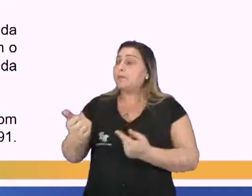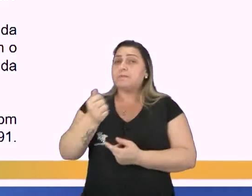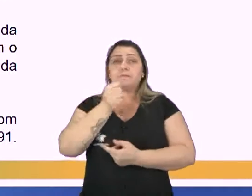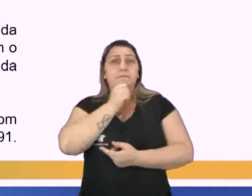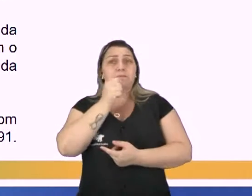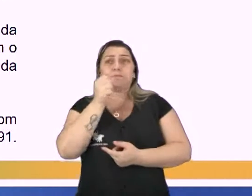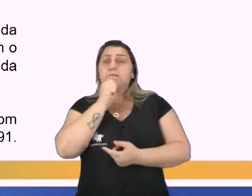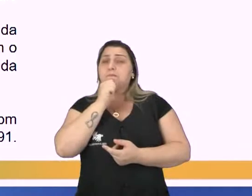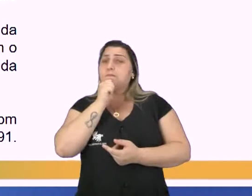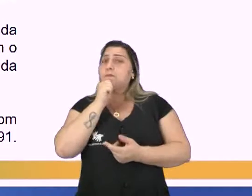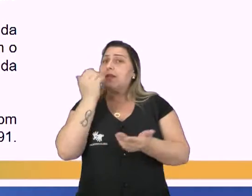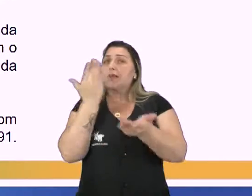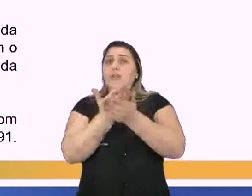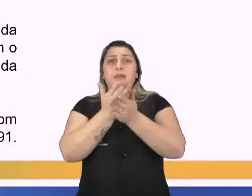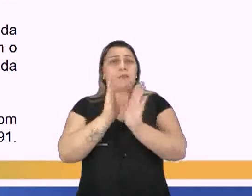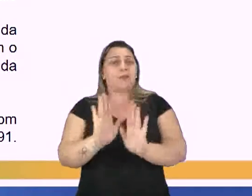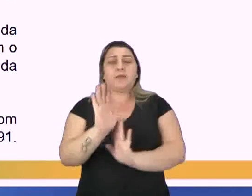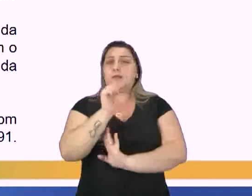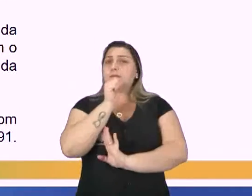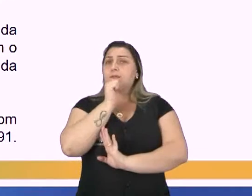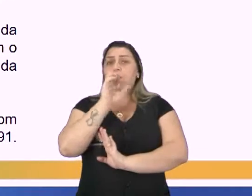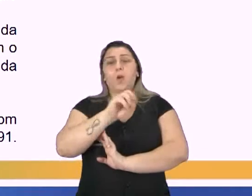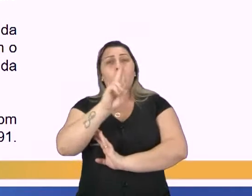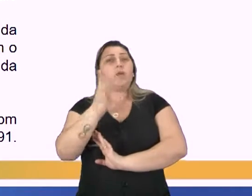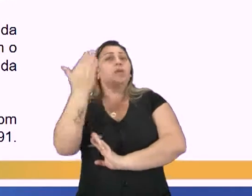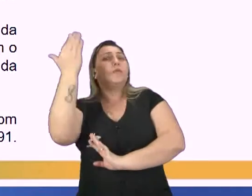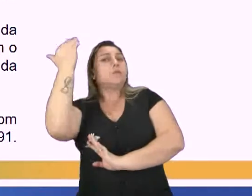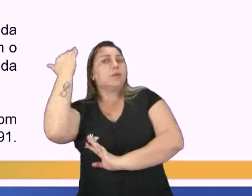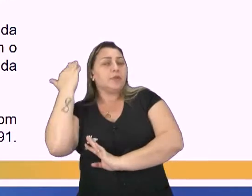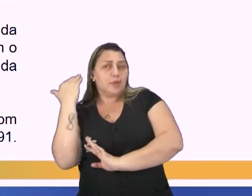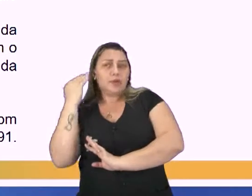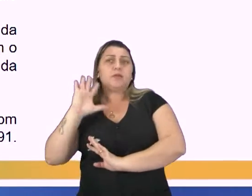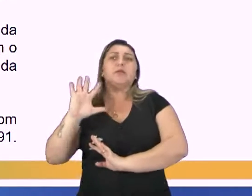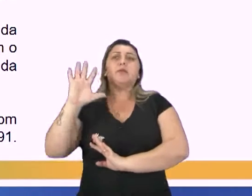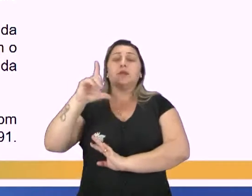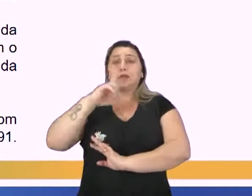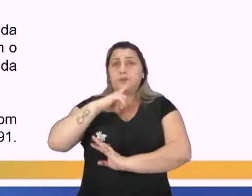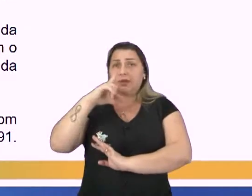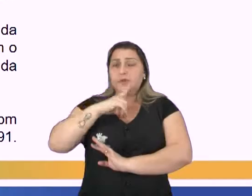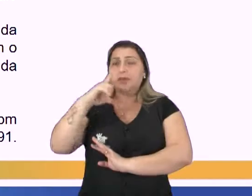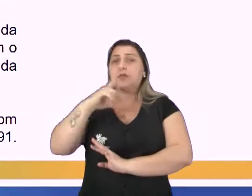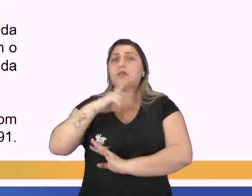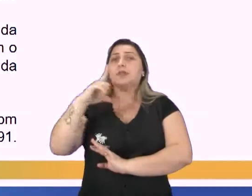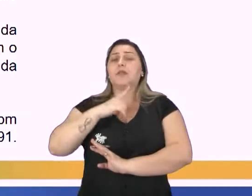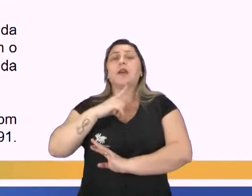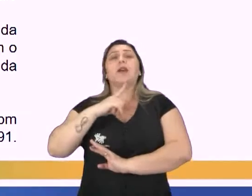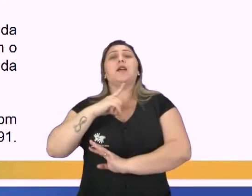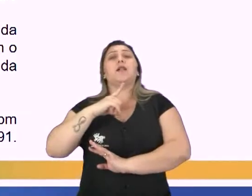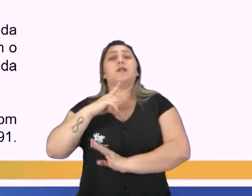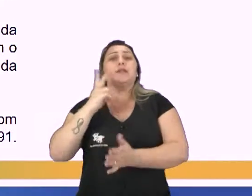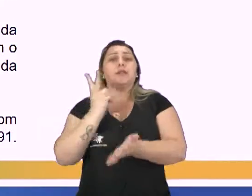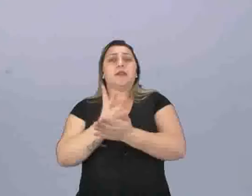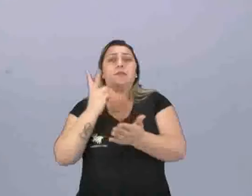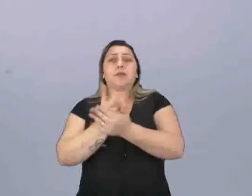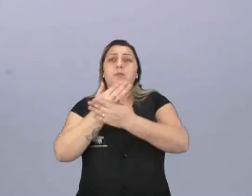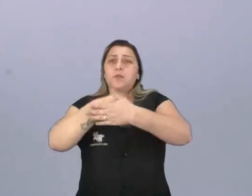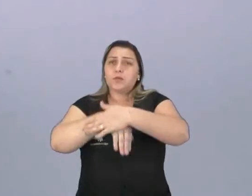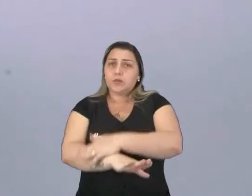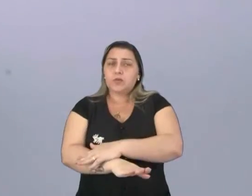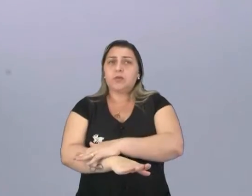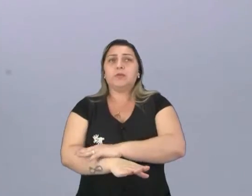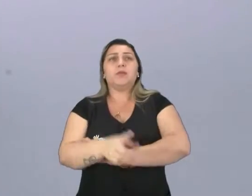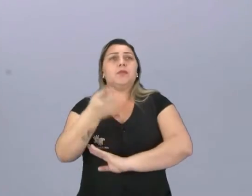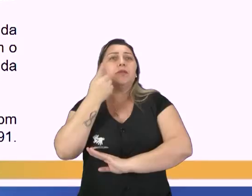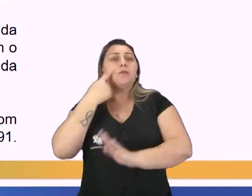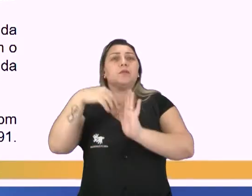foi completamente terminado ou que no passado ocorria de maneira habitual. Vamos ler esse texto